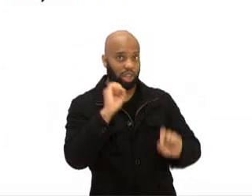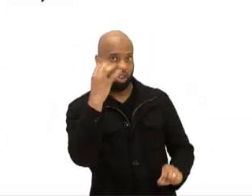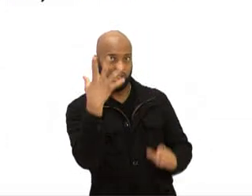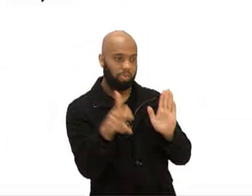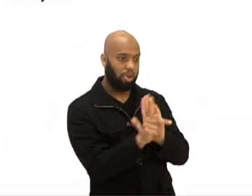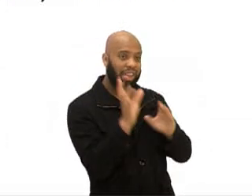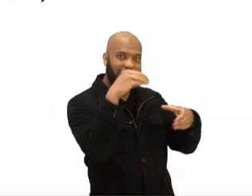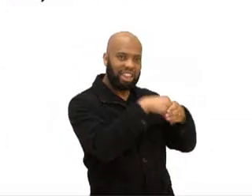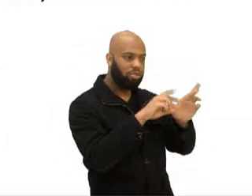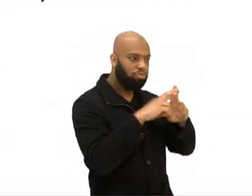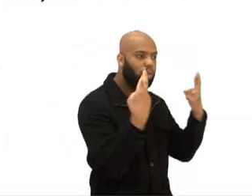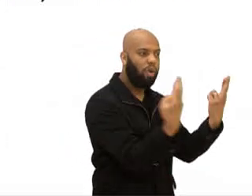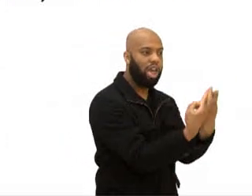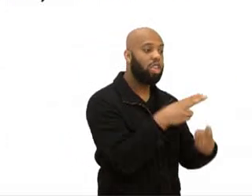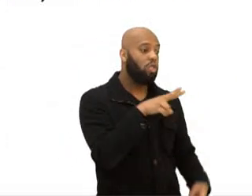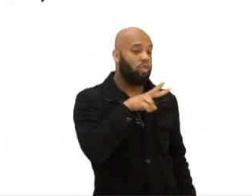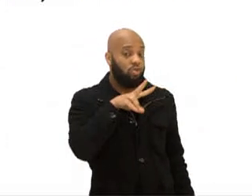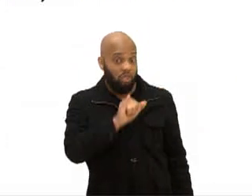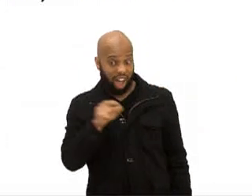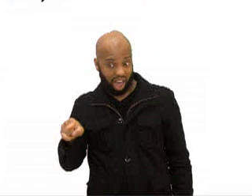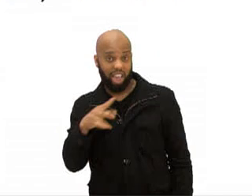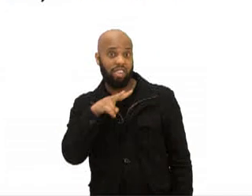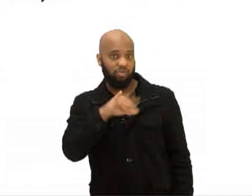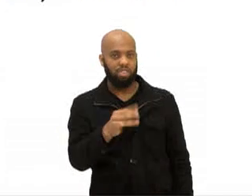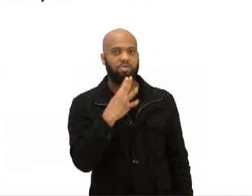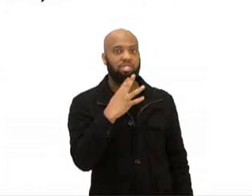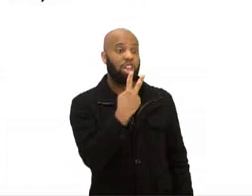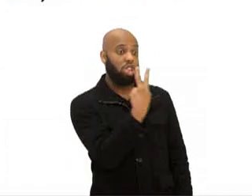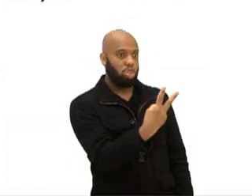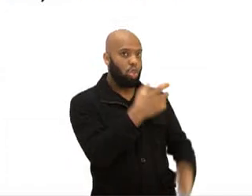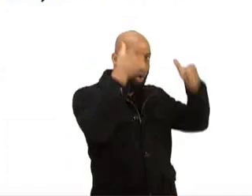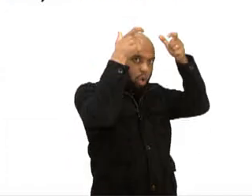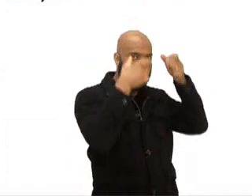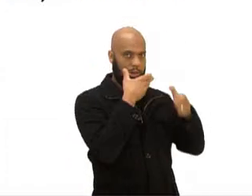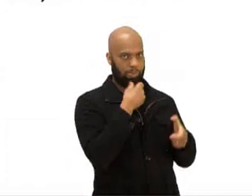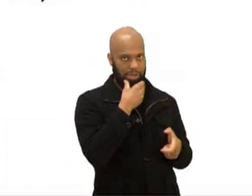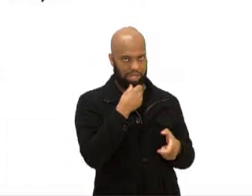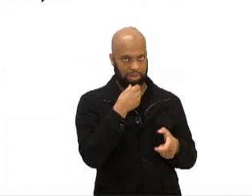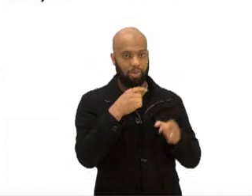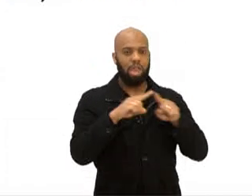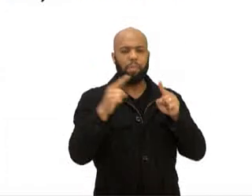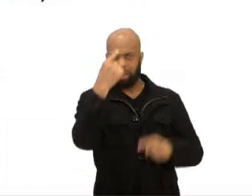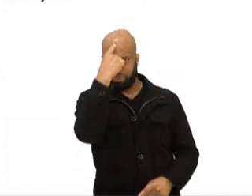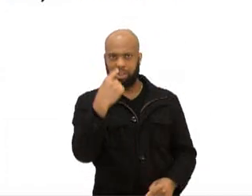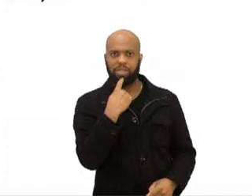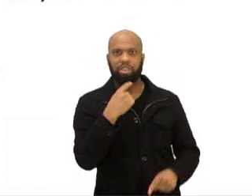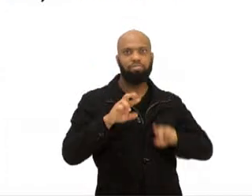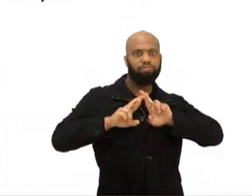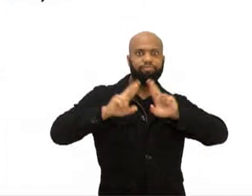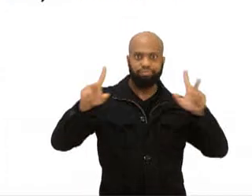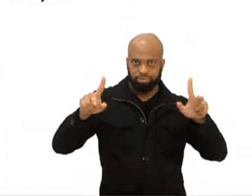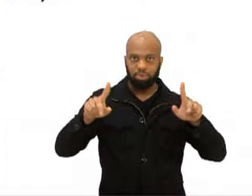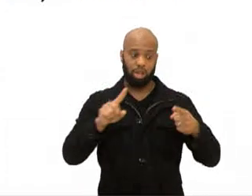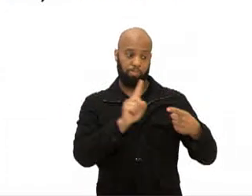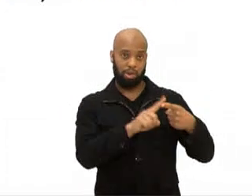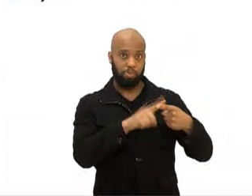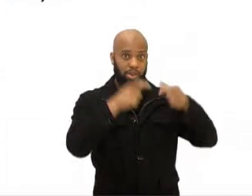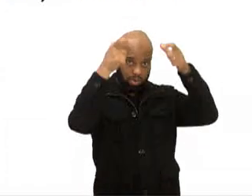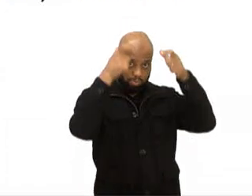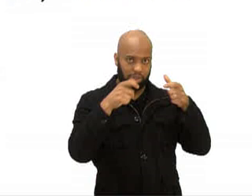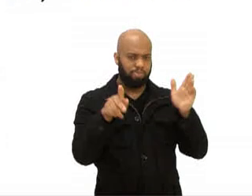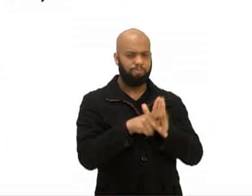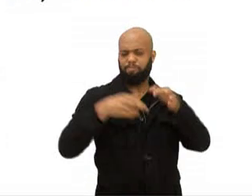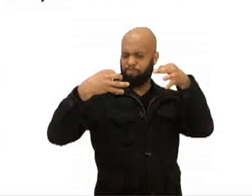vai conhecer os dois príncipes, cujas personalidades não poderiam ser mais diferentes. Um é